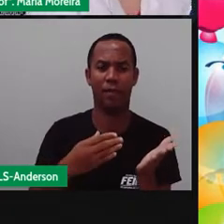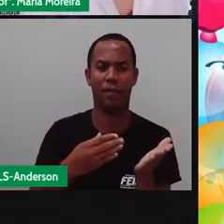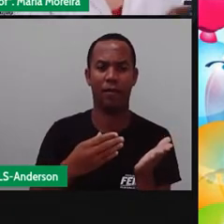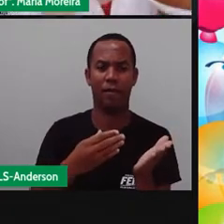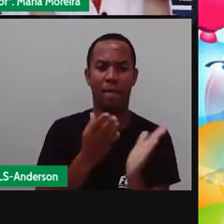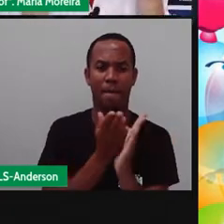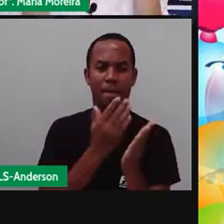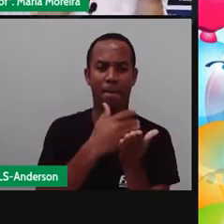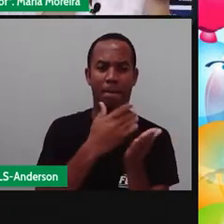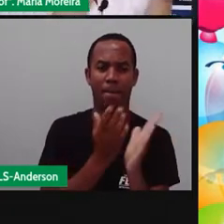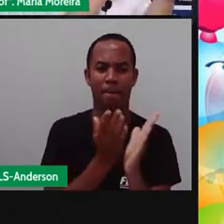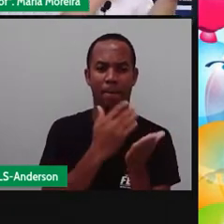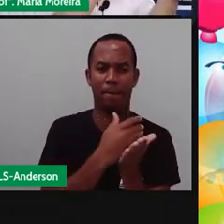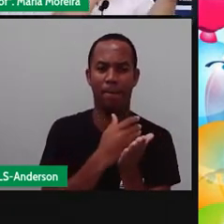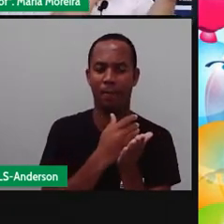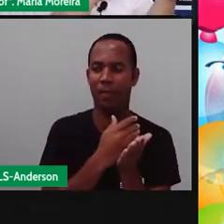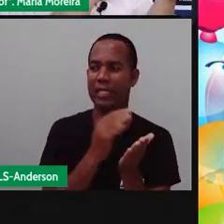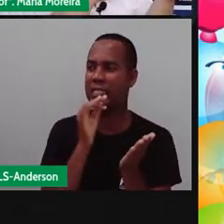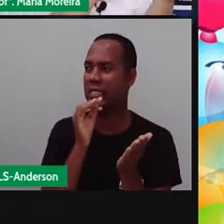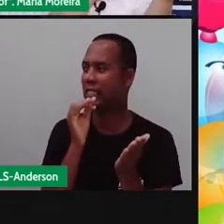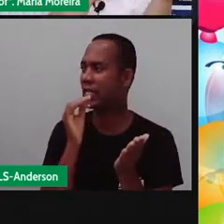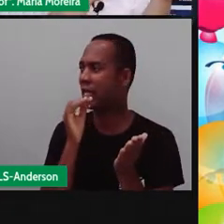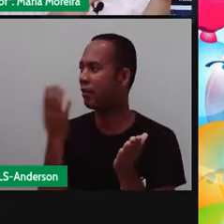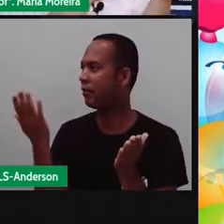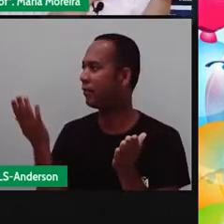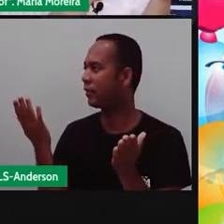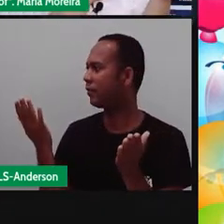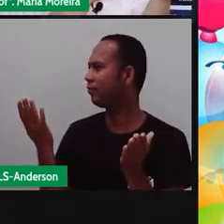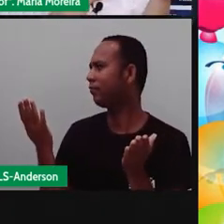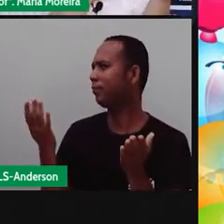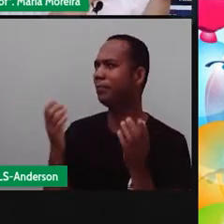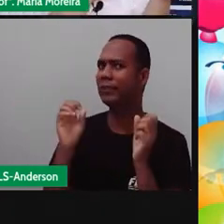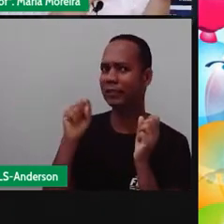a Anderson, olha! Pedir o quê? Mais sem aulas, Anderson?